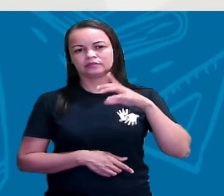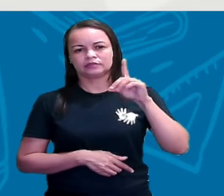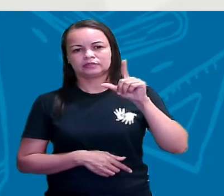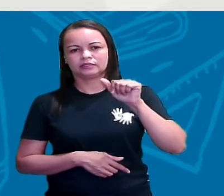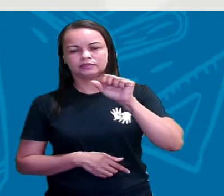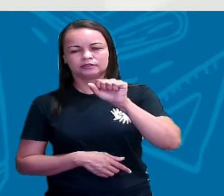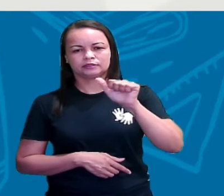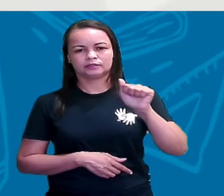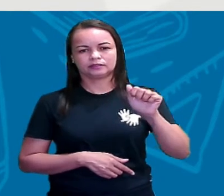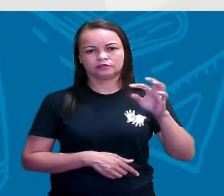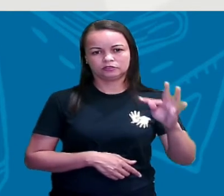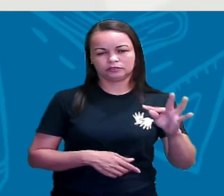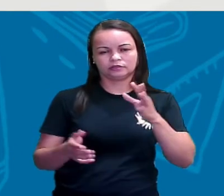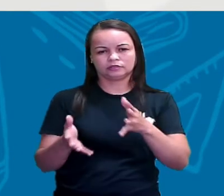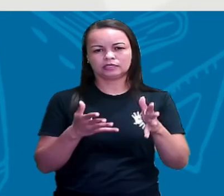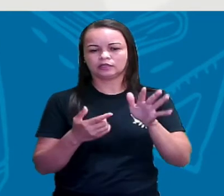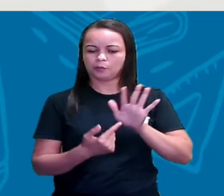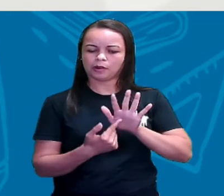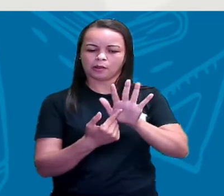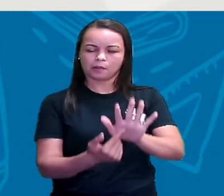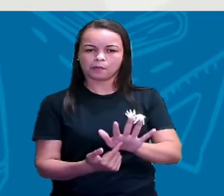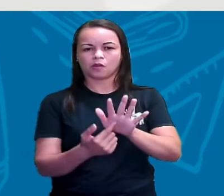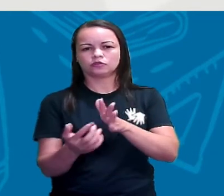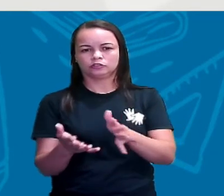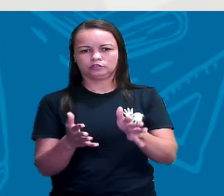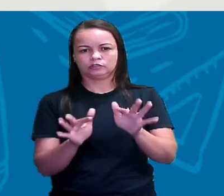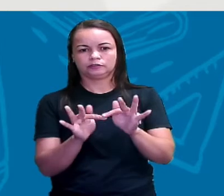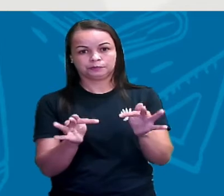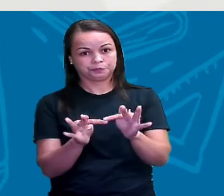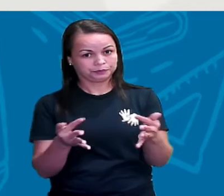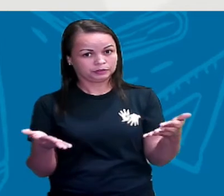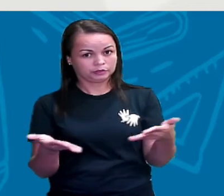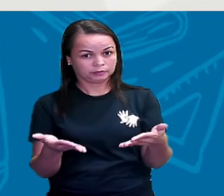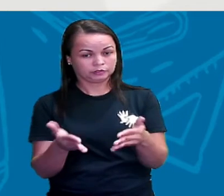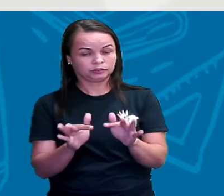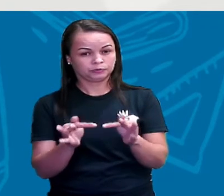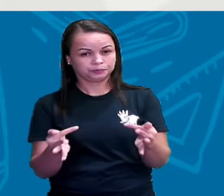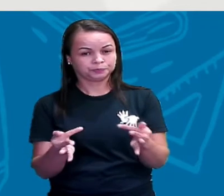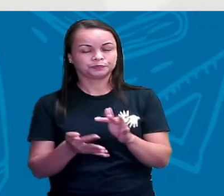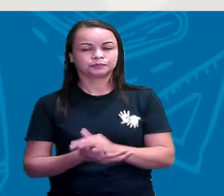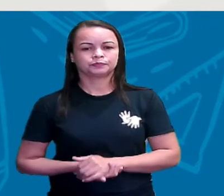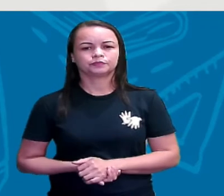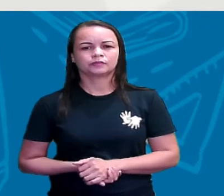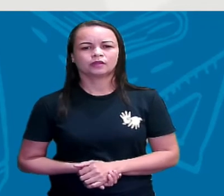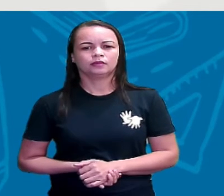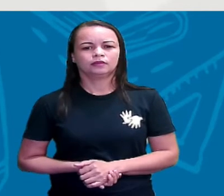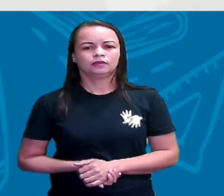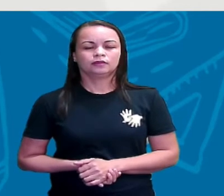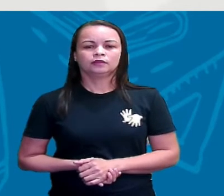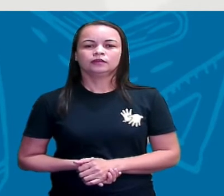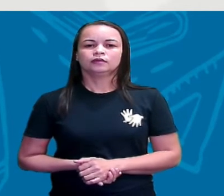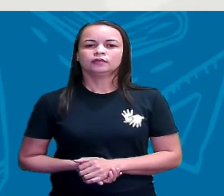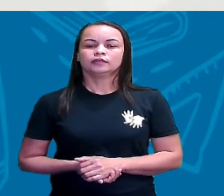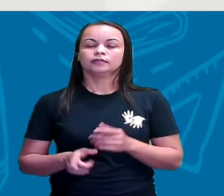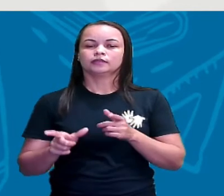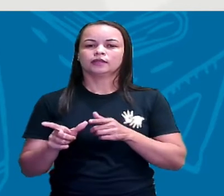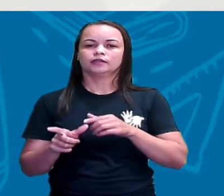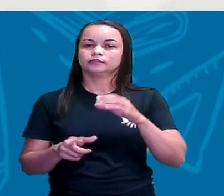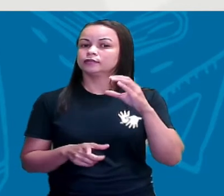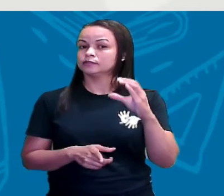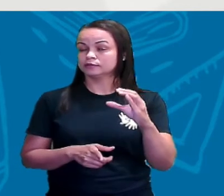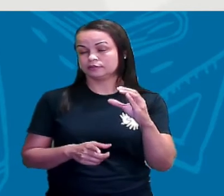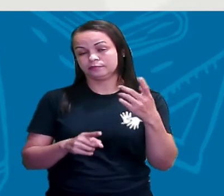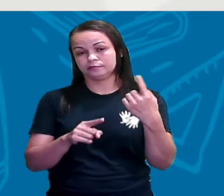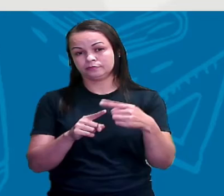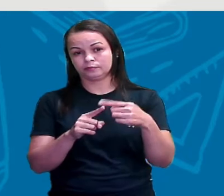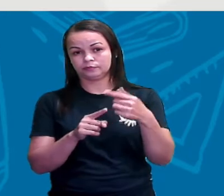é auxiliar para presente, presente simples, certo? E na letra C eu tenho o didn't, não foi a letra C